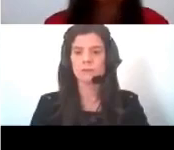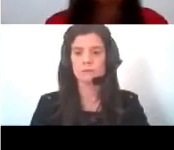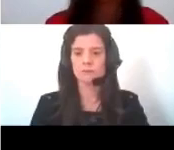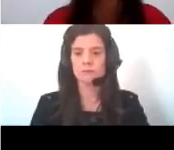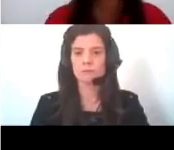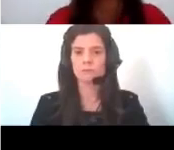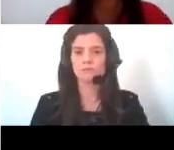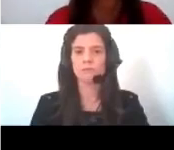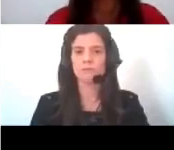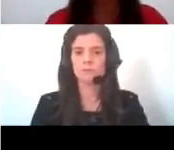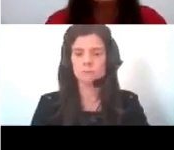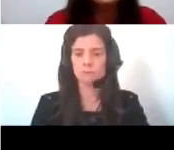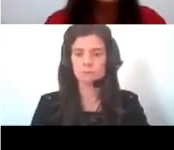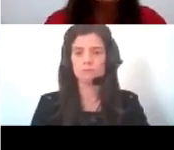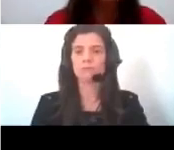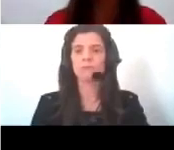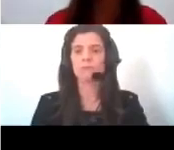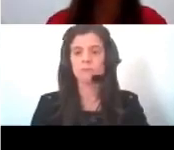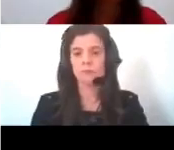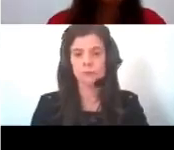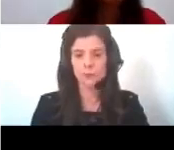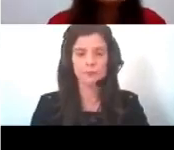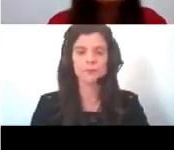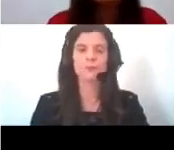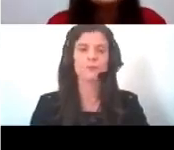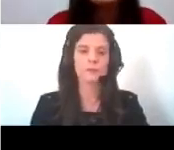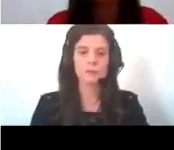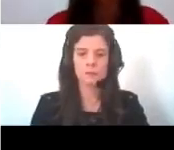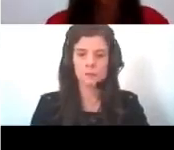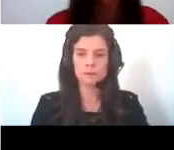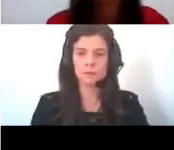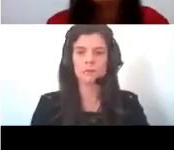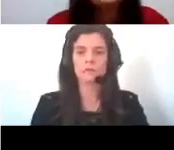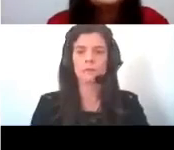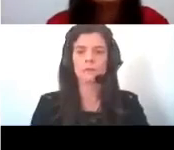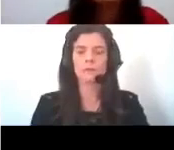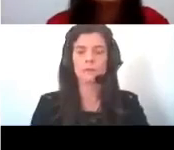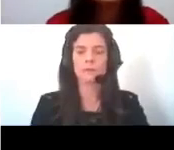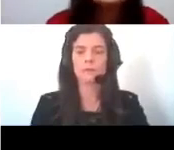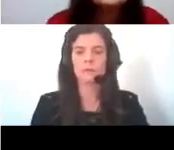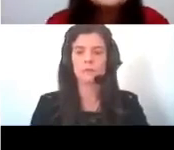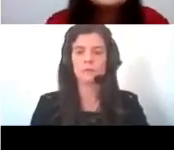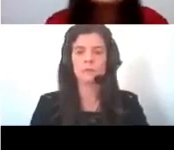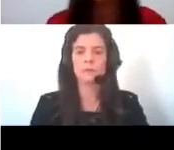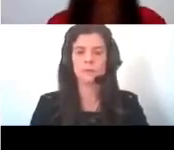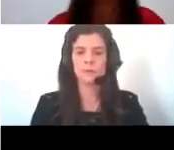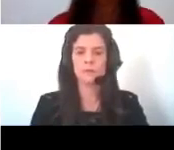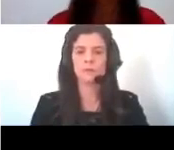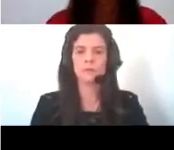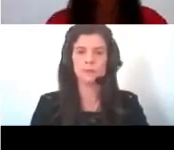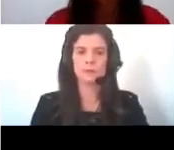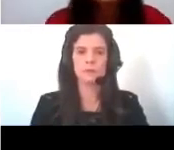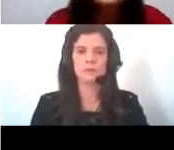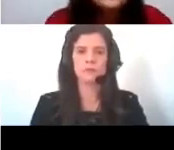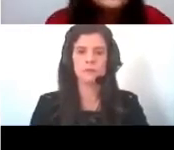uso para saber o que a gente pode, o que a gente não pode fazer quanto aos equipamentos. Então, o que eu posso, de que maneira eu posso utilizar o meu